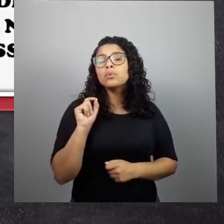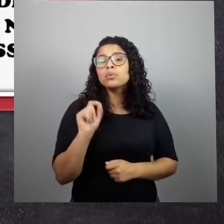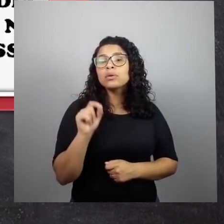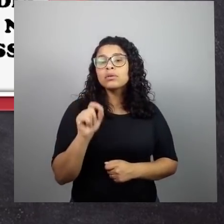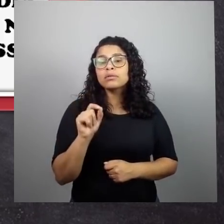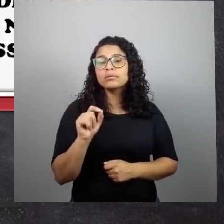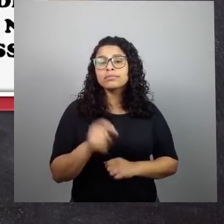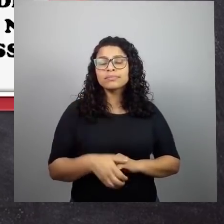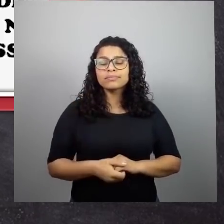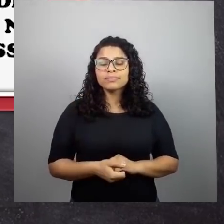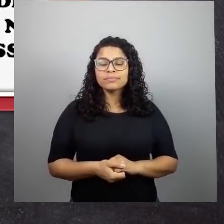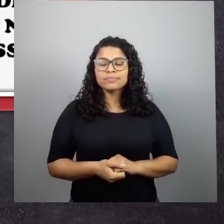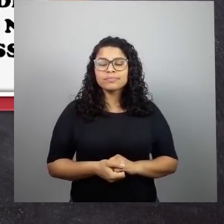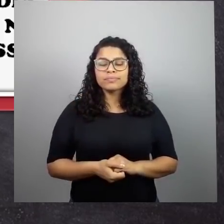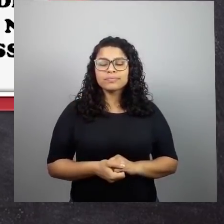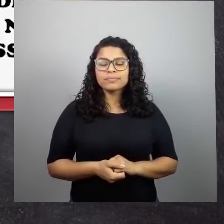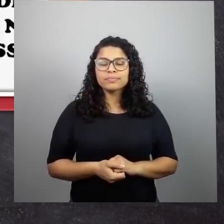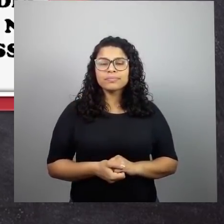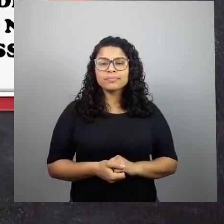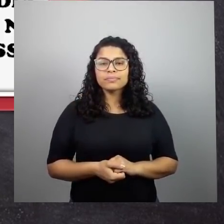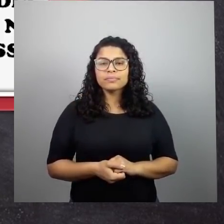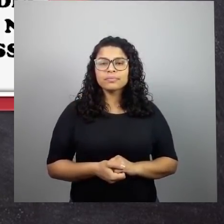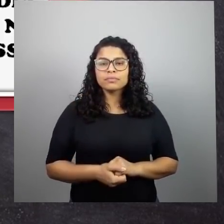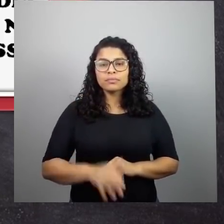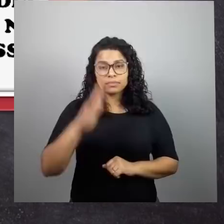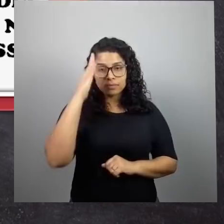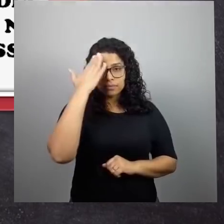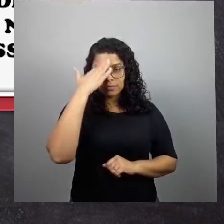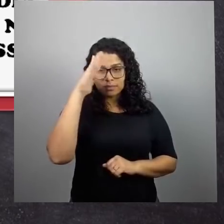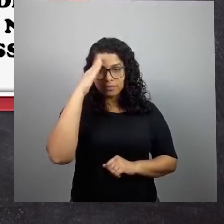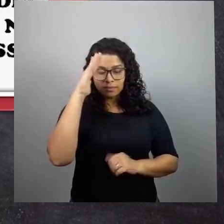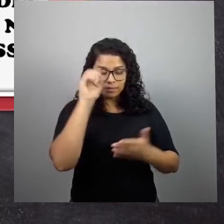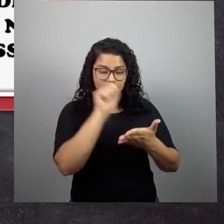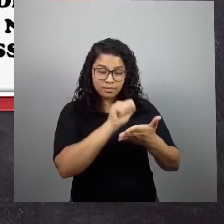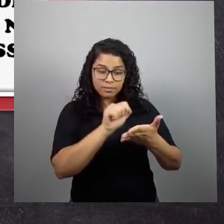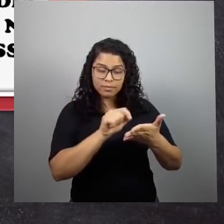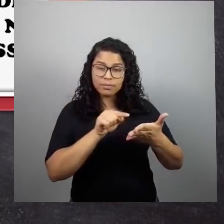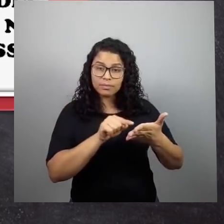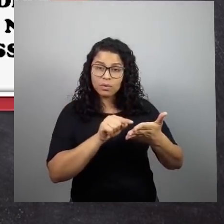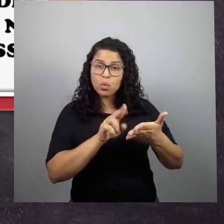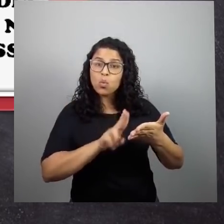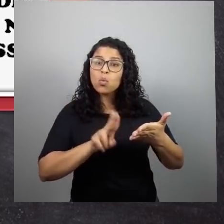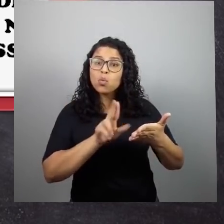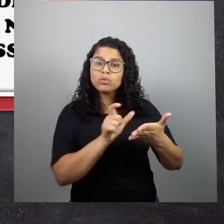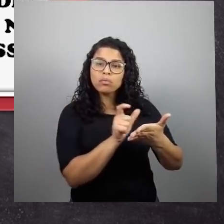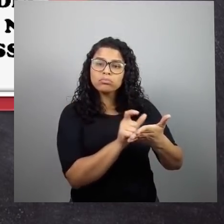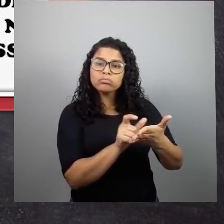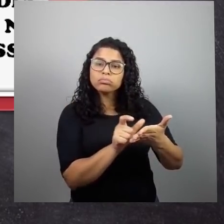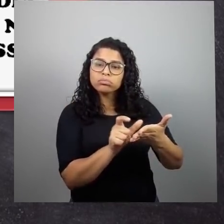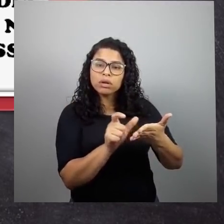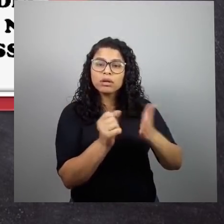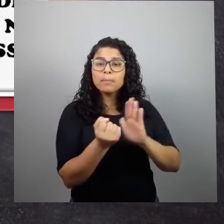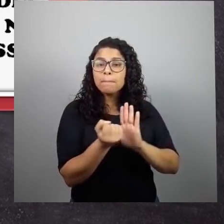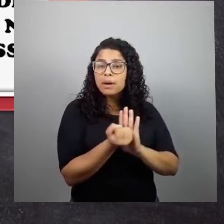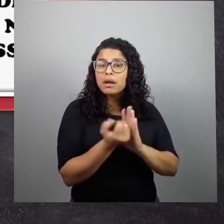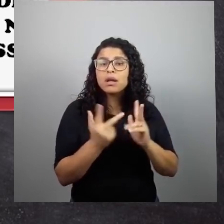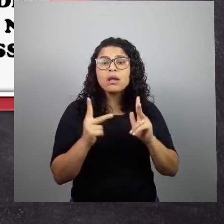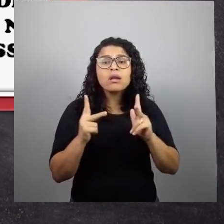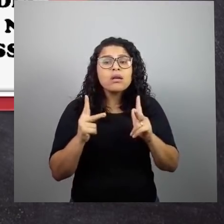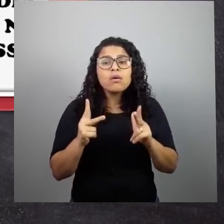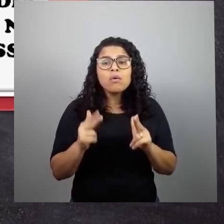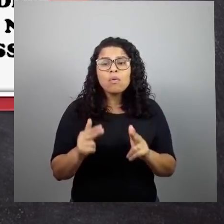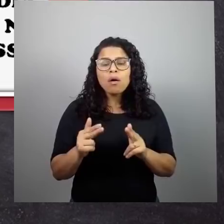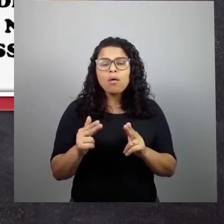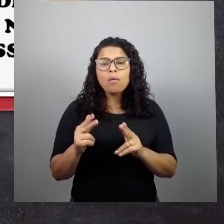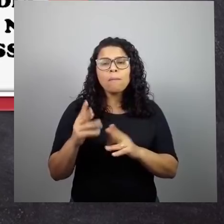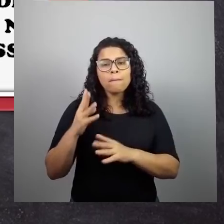para conseguir fazer isso? Entender que a escrita, ela se utiliza de símbolos, assim